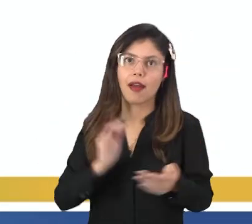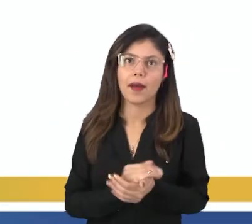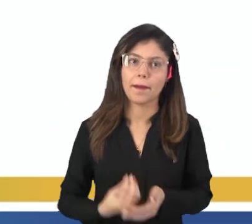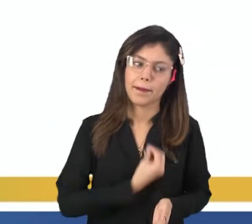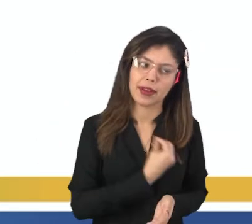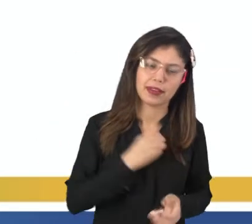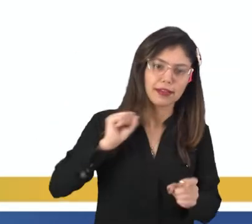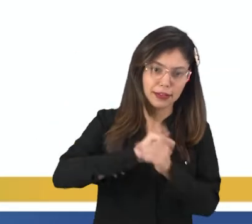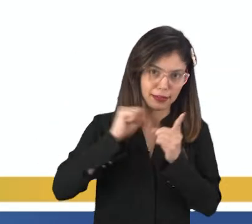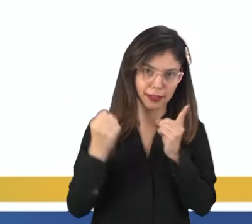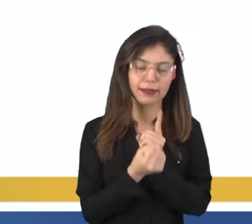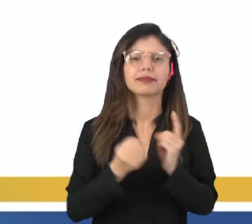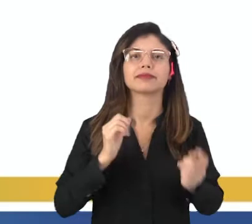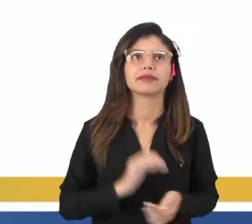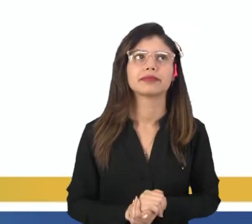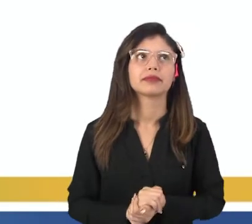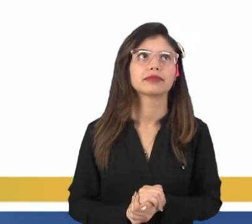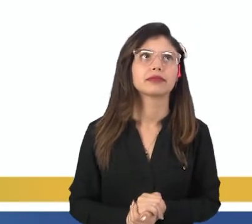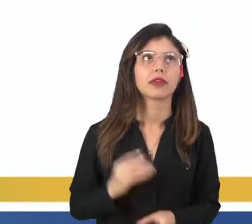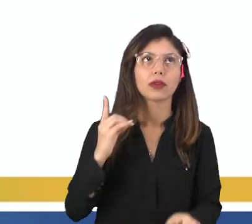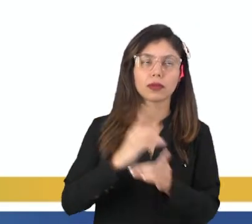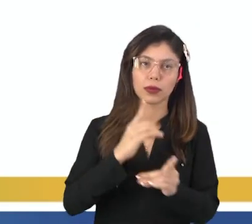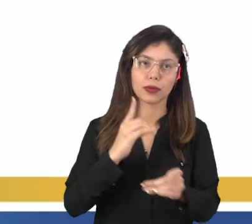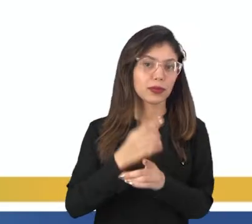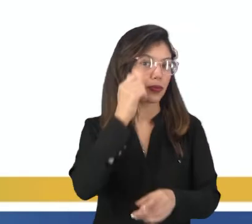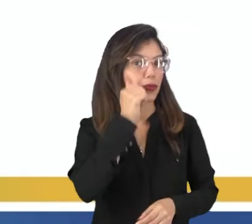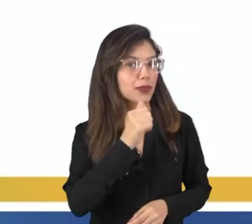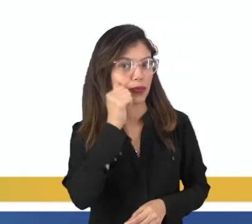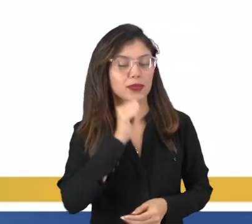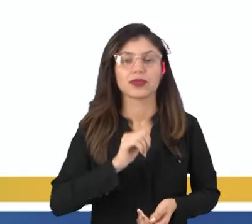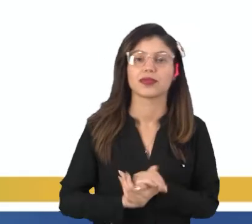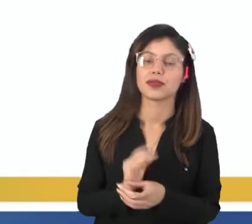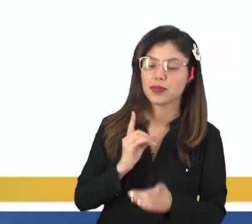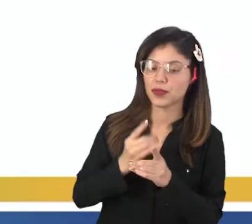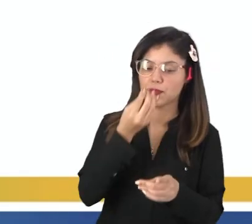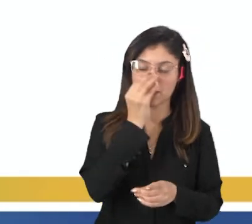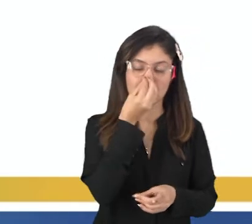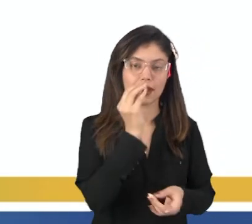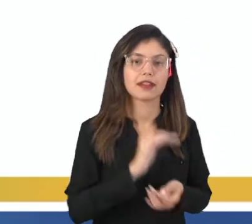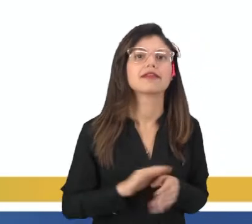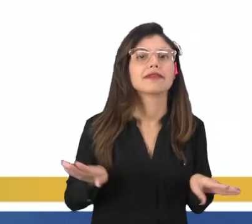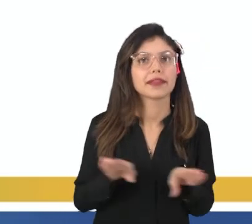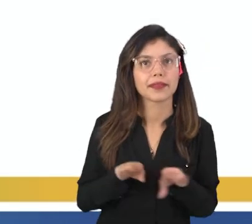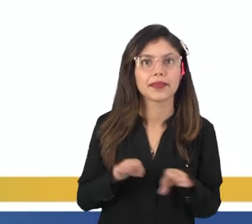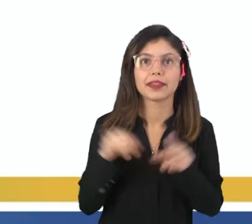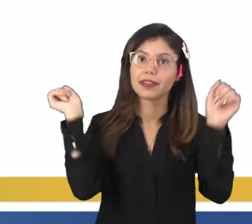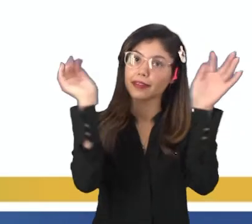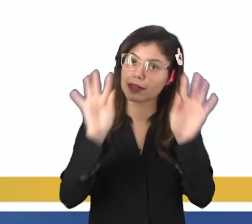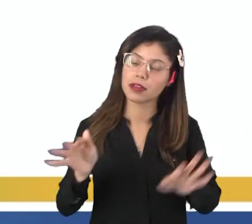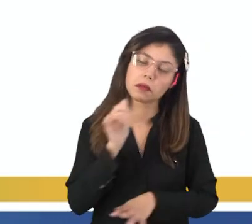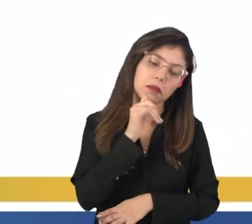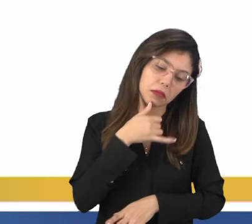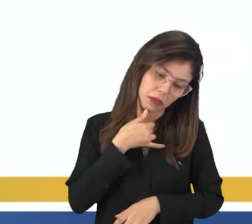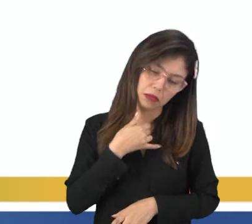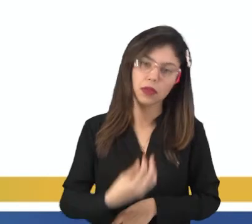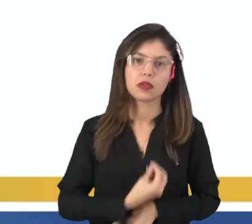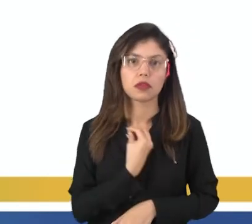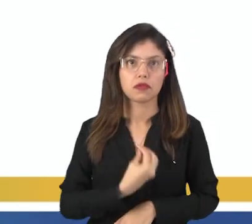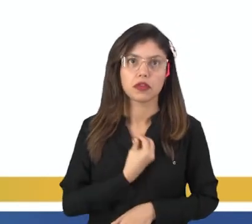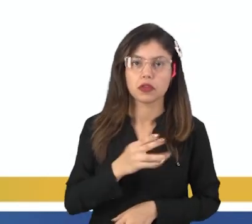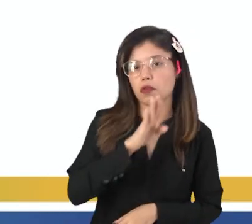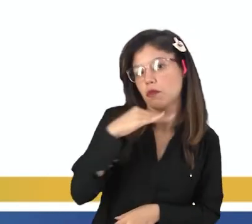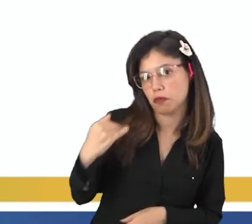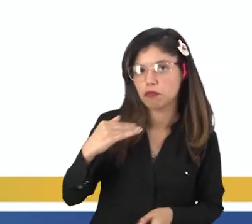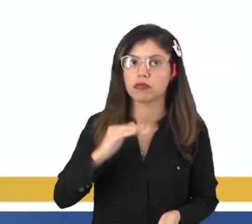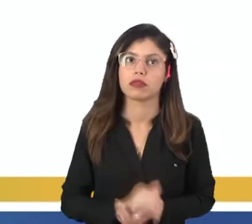aspectos presentes na sociedades o encontro da menina com palhaço é também o encontro da alegria com a tristeza da vida